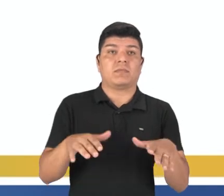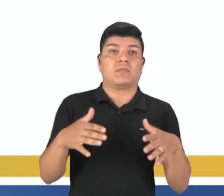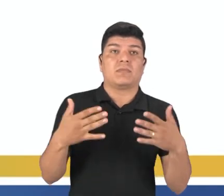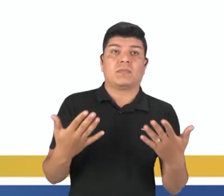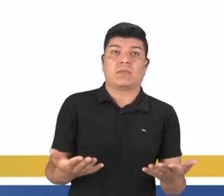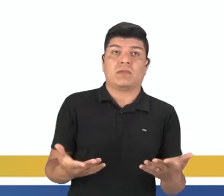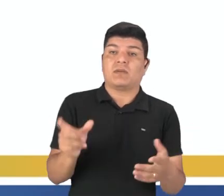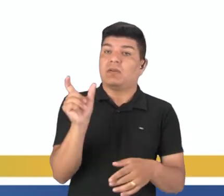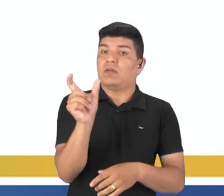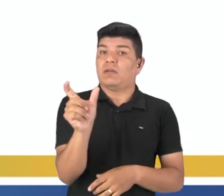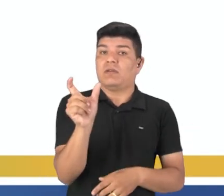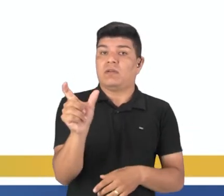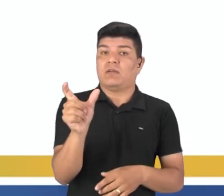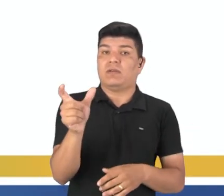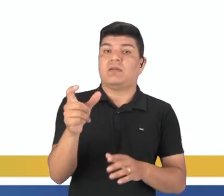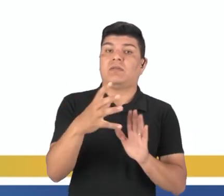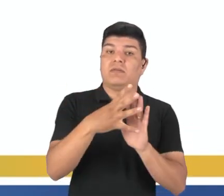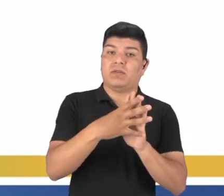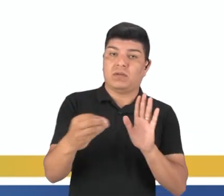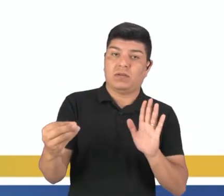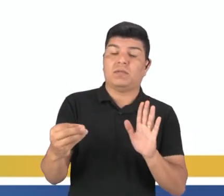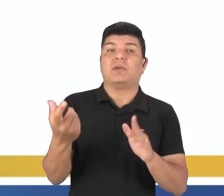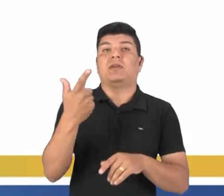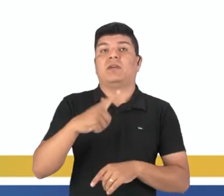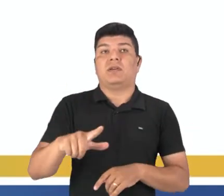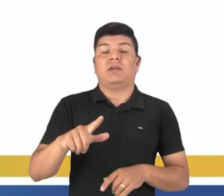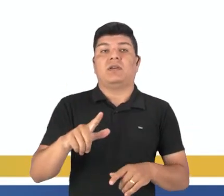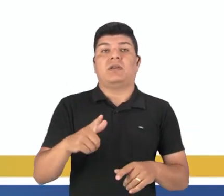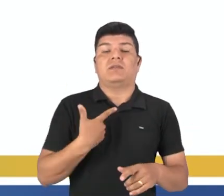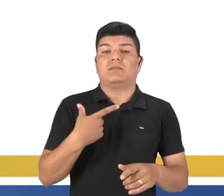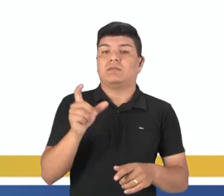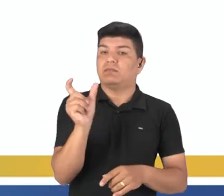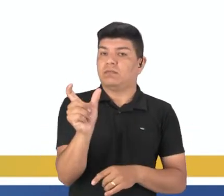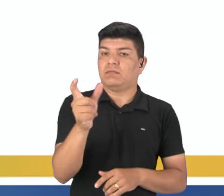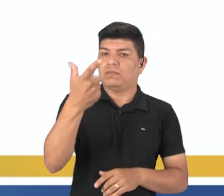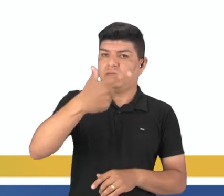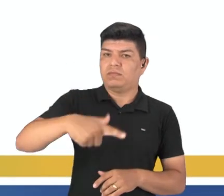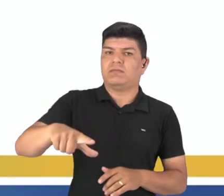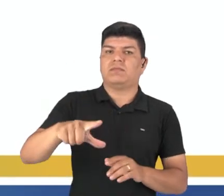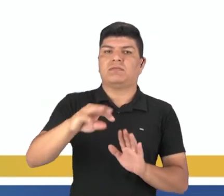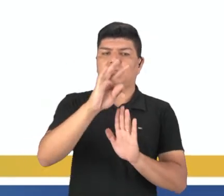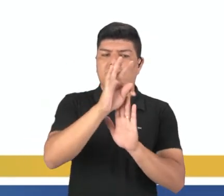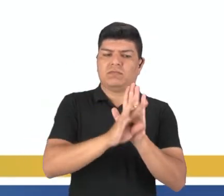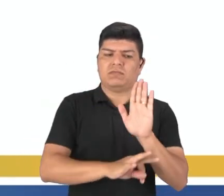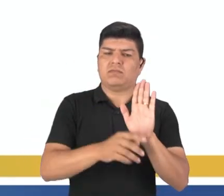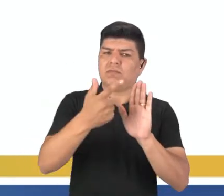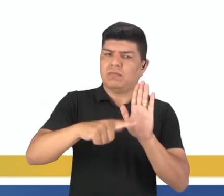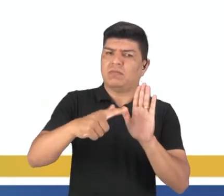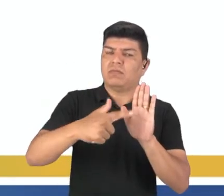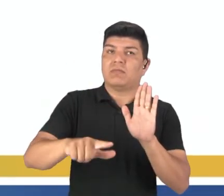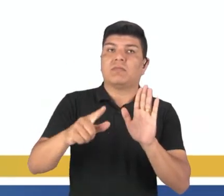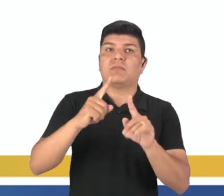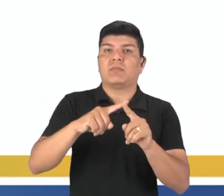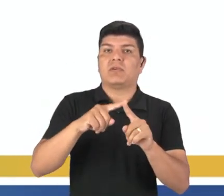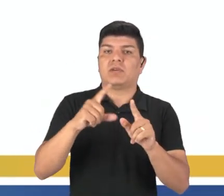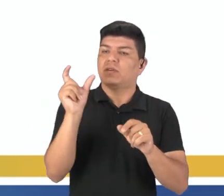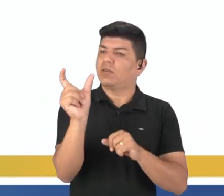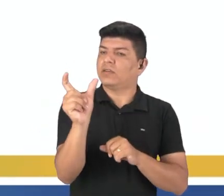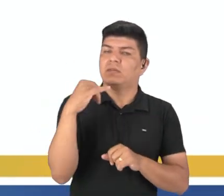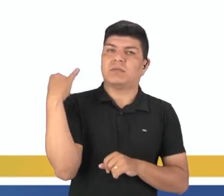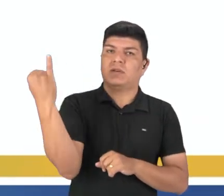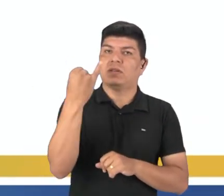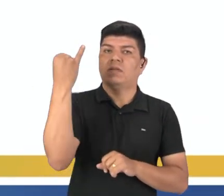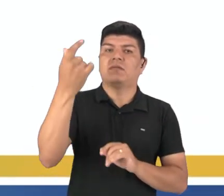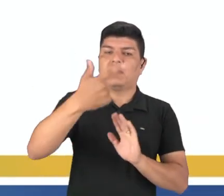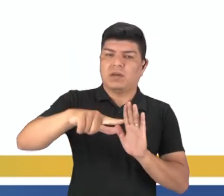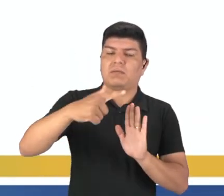AdWords as palavras repetidas tem uma palavra se repete no texto pessoal significa que essa palavra é importante dentro dele então